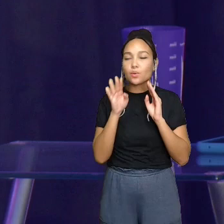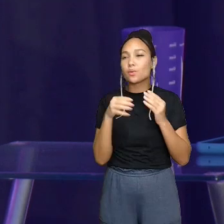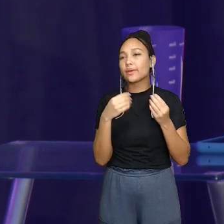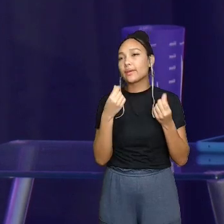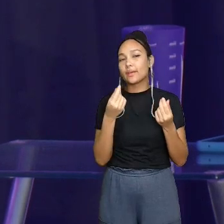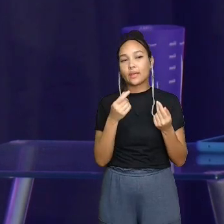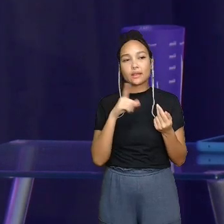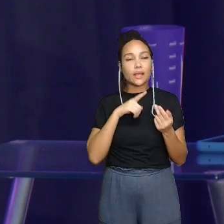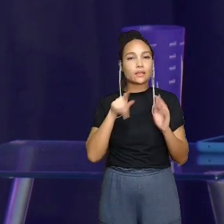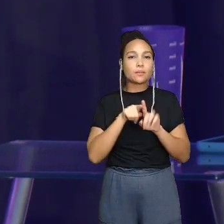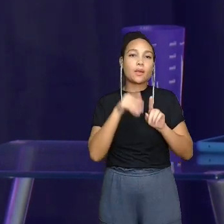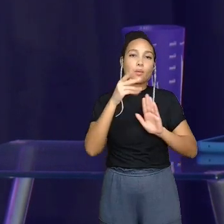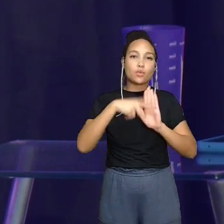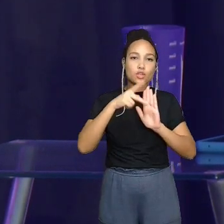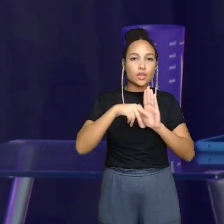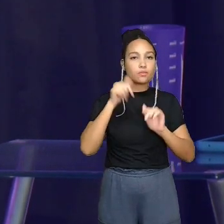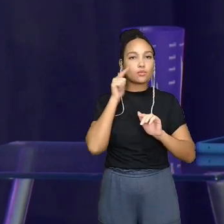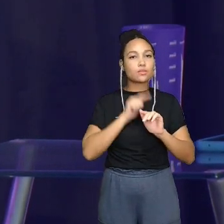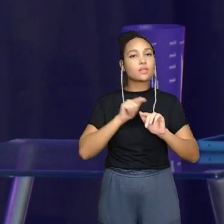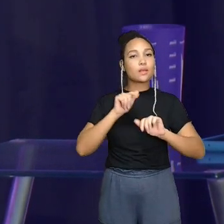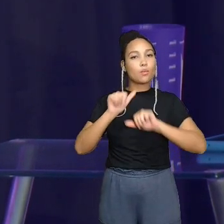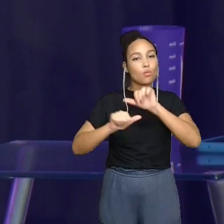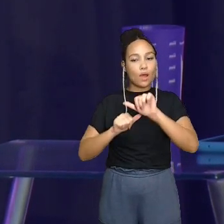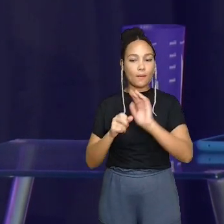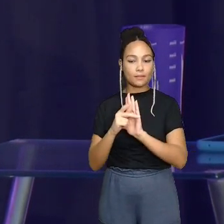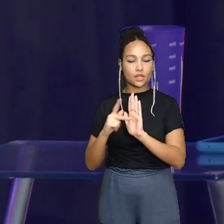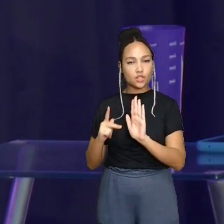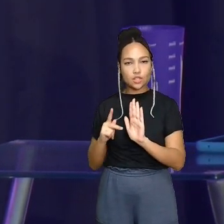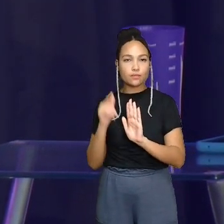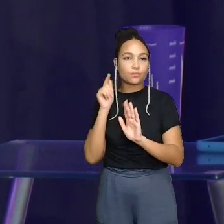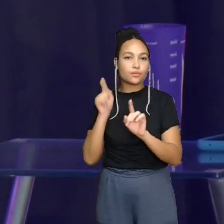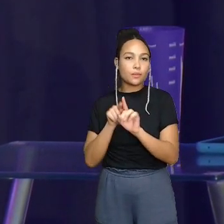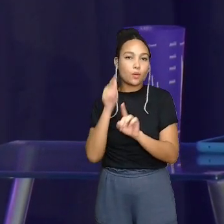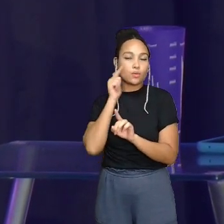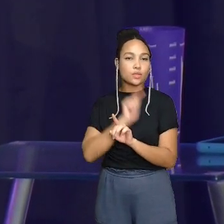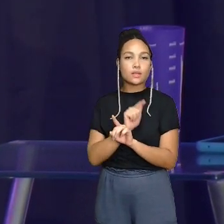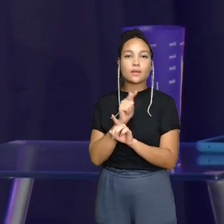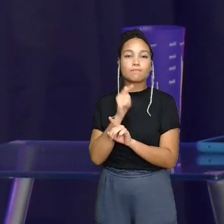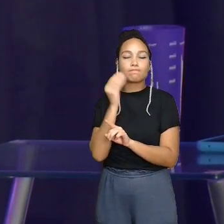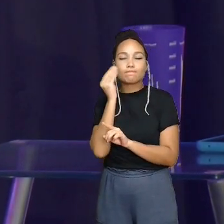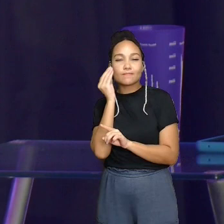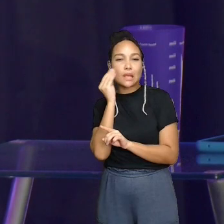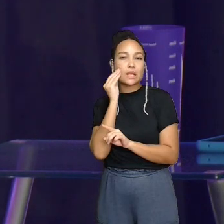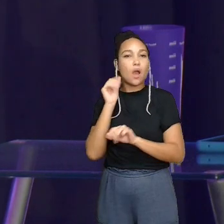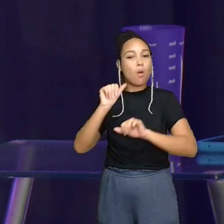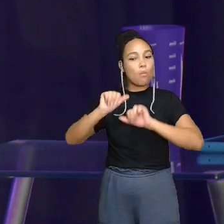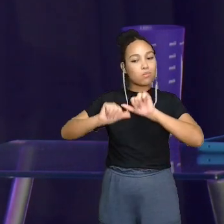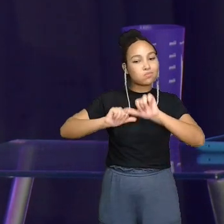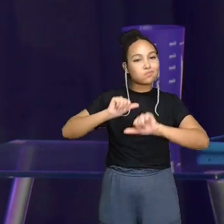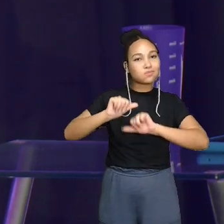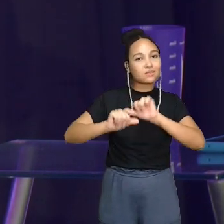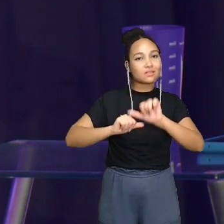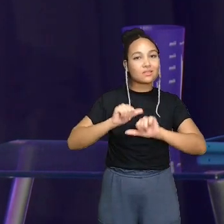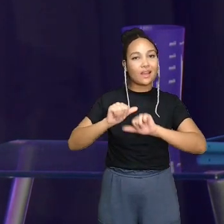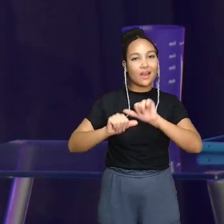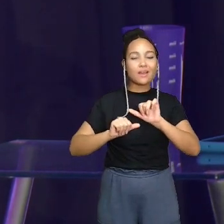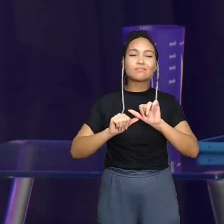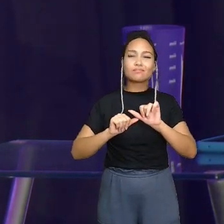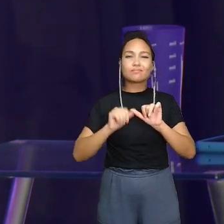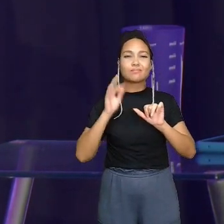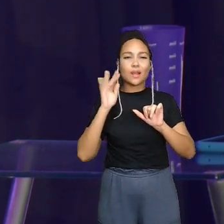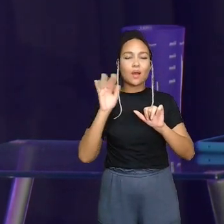temos projetos para mudar para um aplicativo e tentar transformar isso de alguma maneira, mas bem isso que tu trouxe.